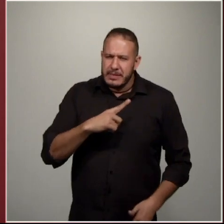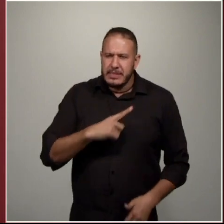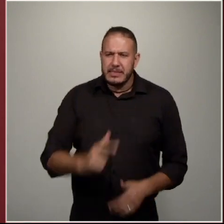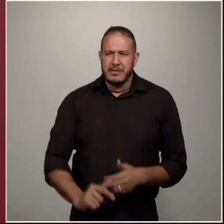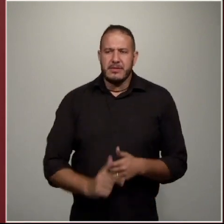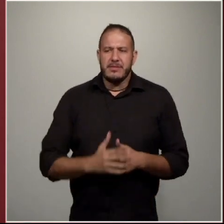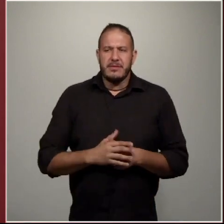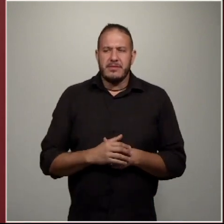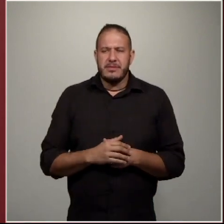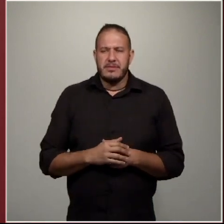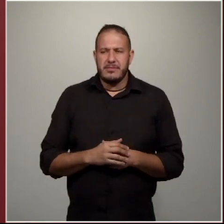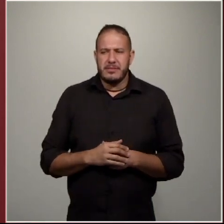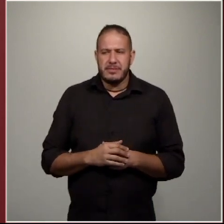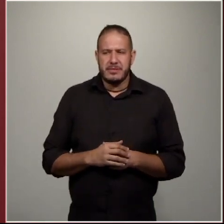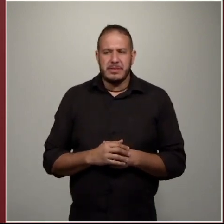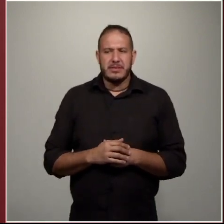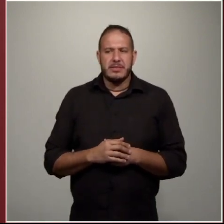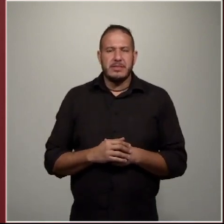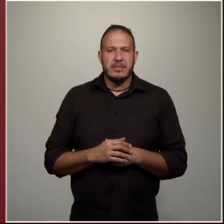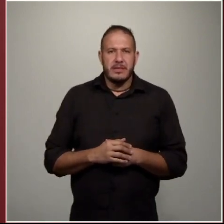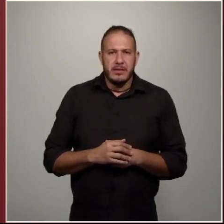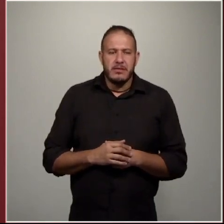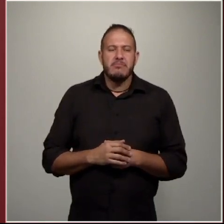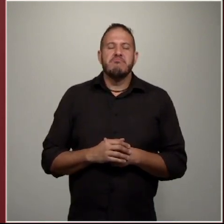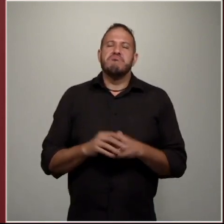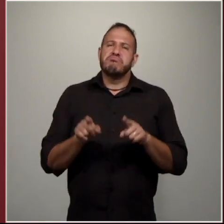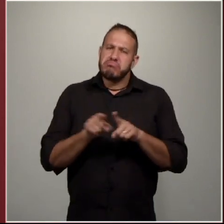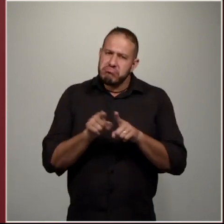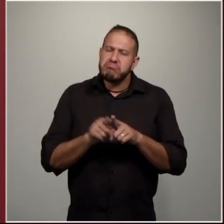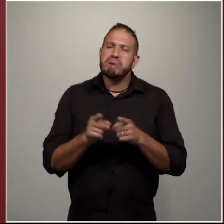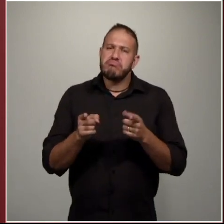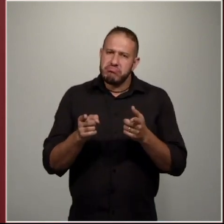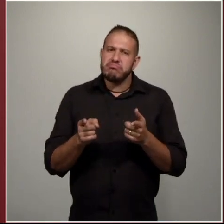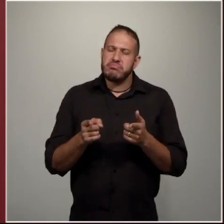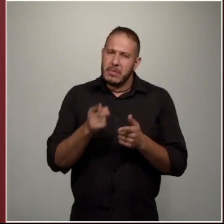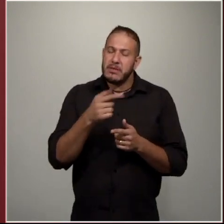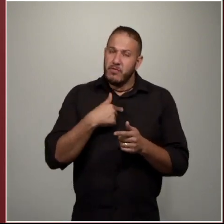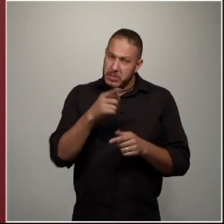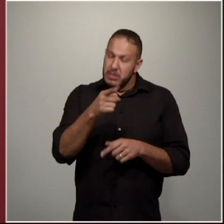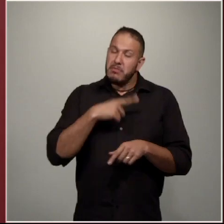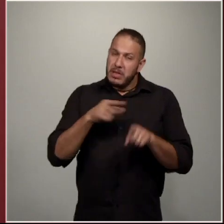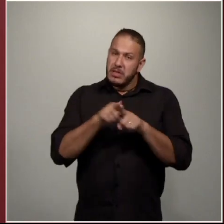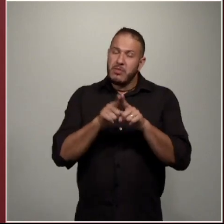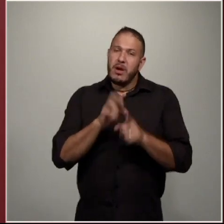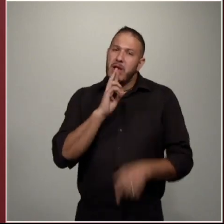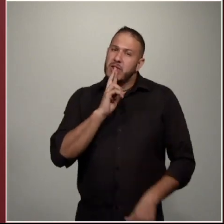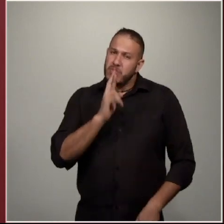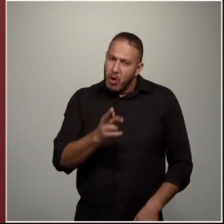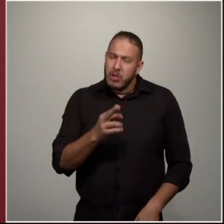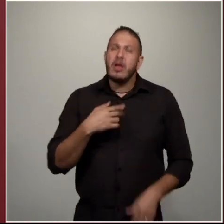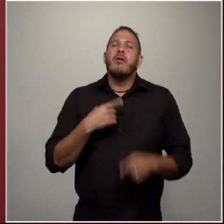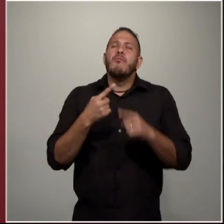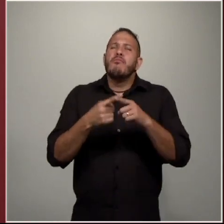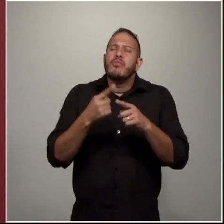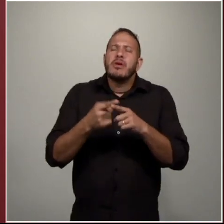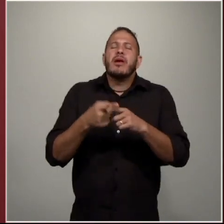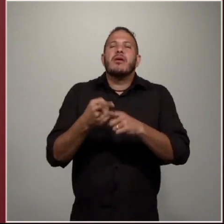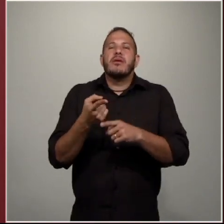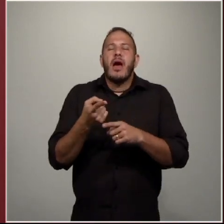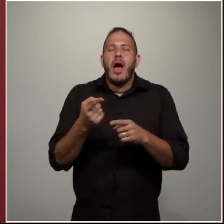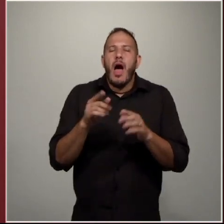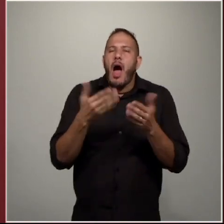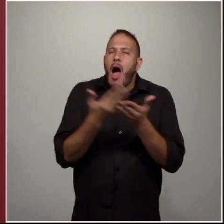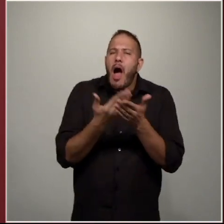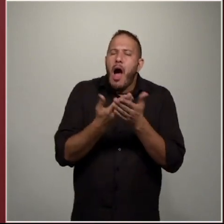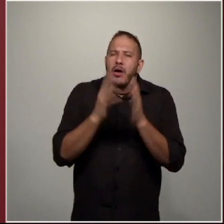uma pergunta que também não sei se tem uma resposta tão óbvia é por que as aulas estão focadas